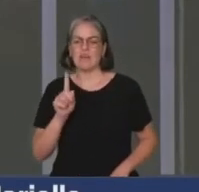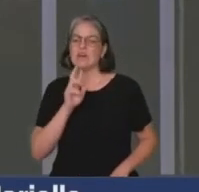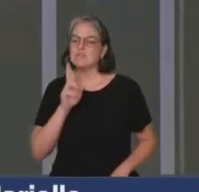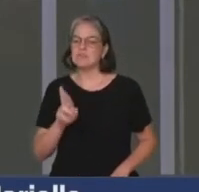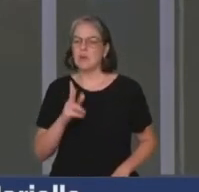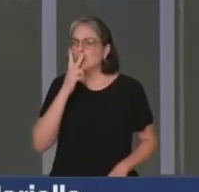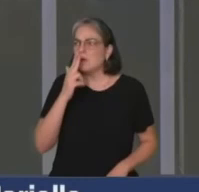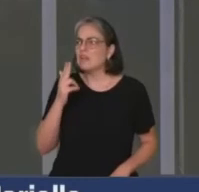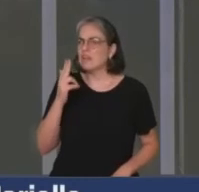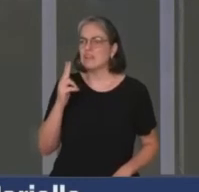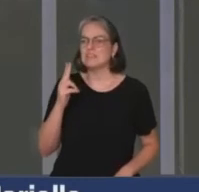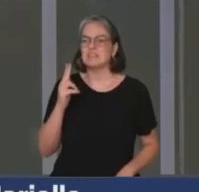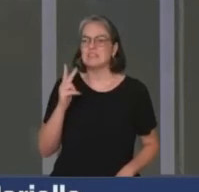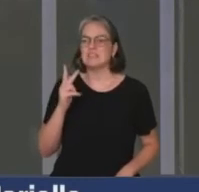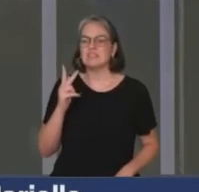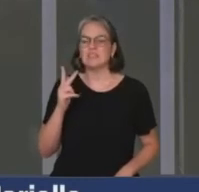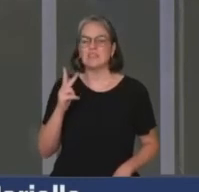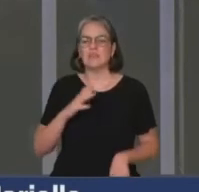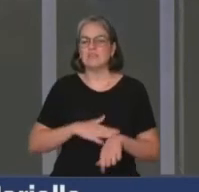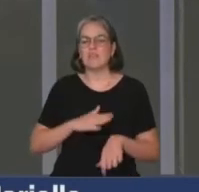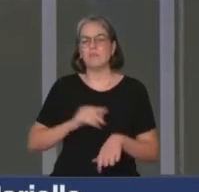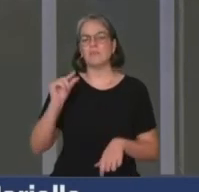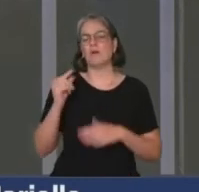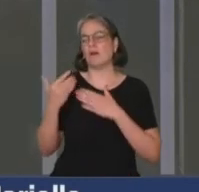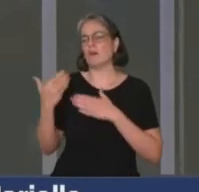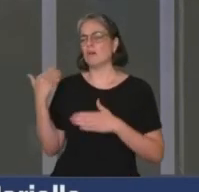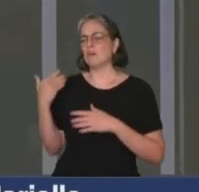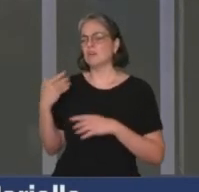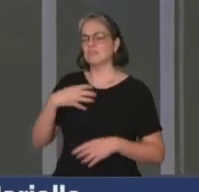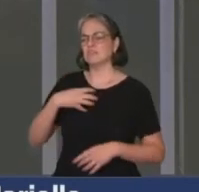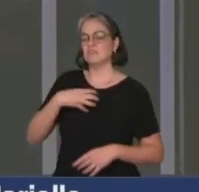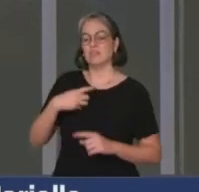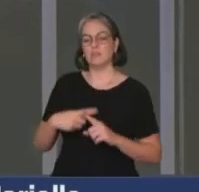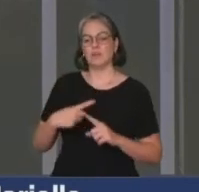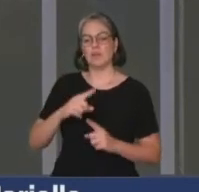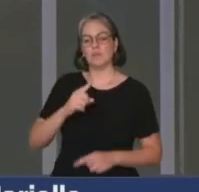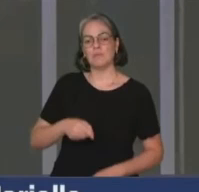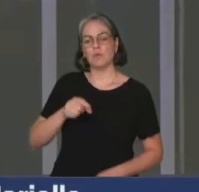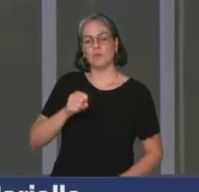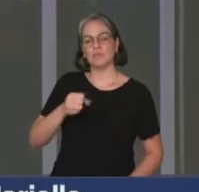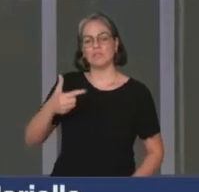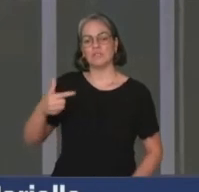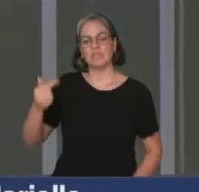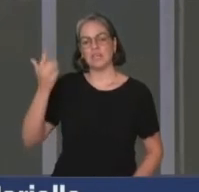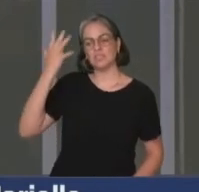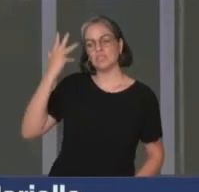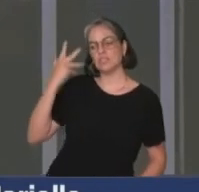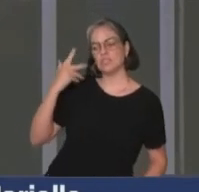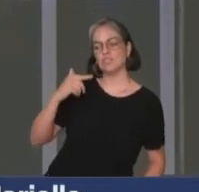ontem. Porque diariamente, nesses 1.827 dias, é necessário